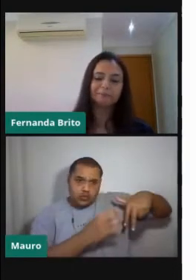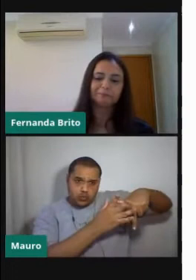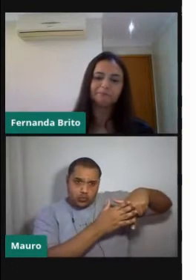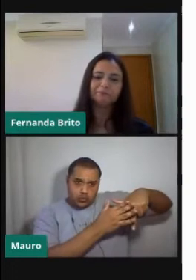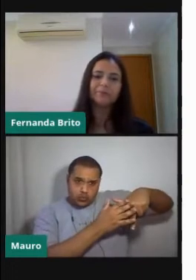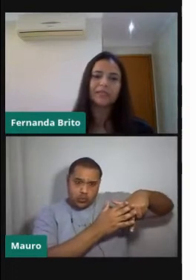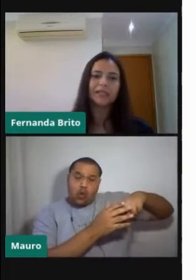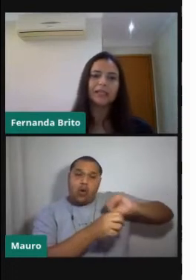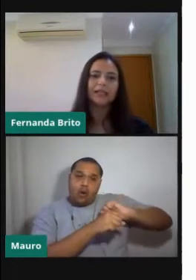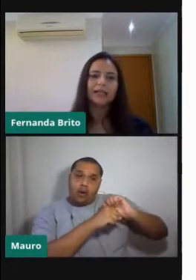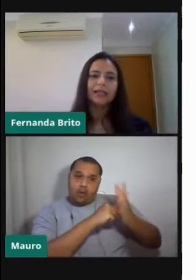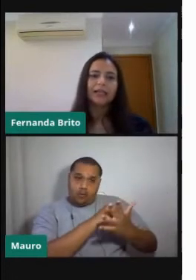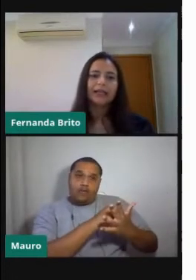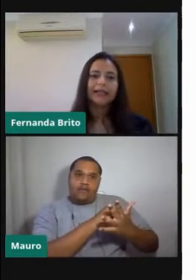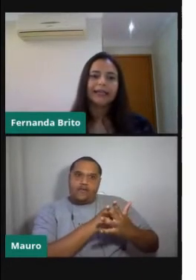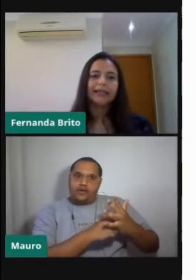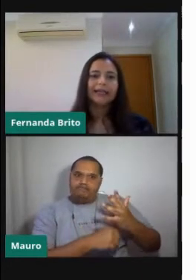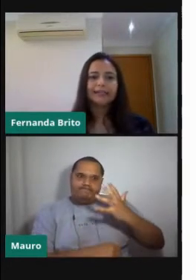severo.